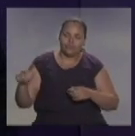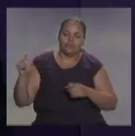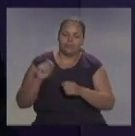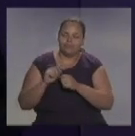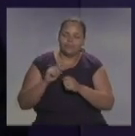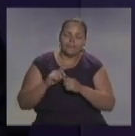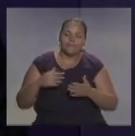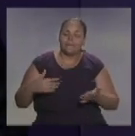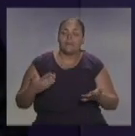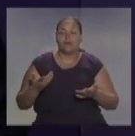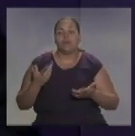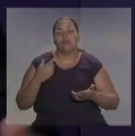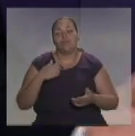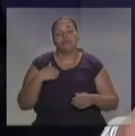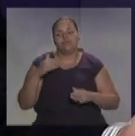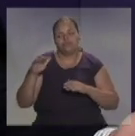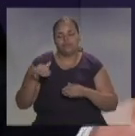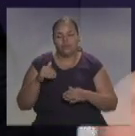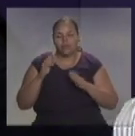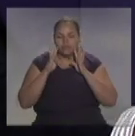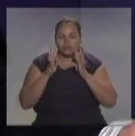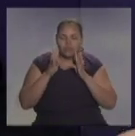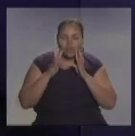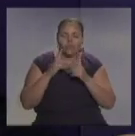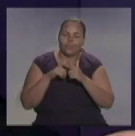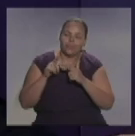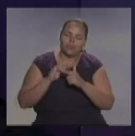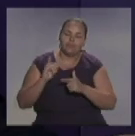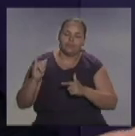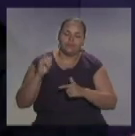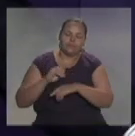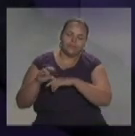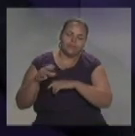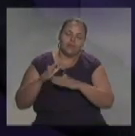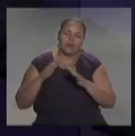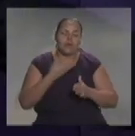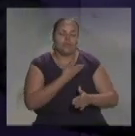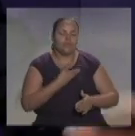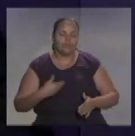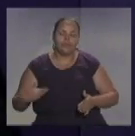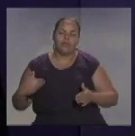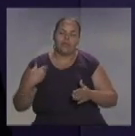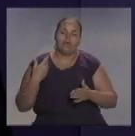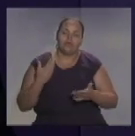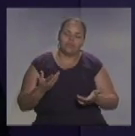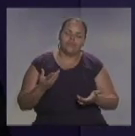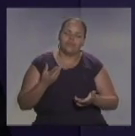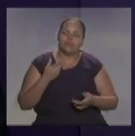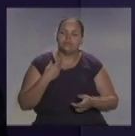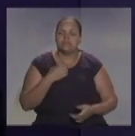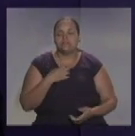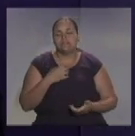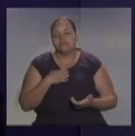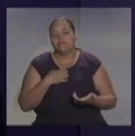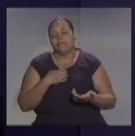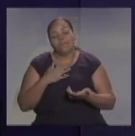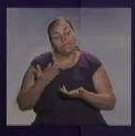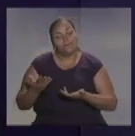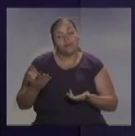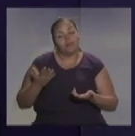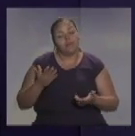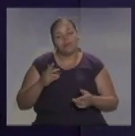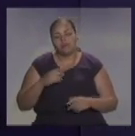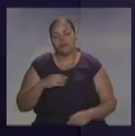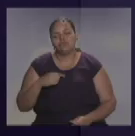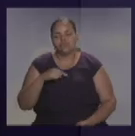renovação. Então, chamamos a atenção a esse problema e, nesse aspecto, o governo, pelo menos, foi sensível. Tá? Mas, de